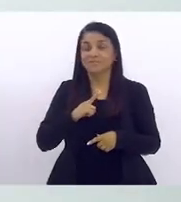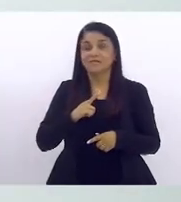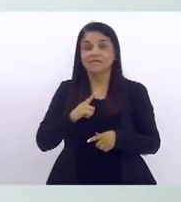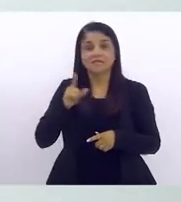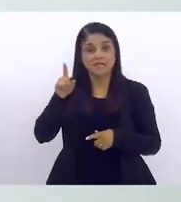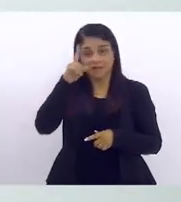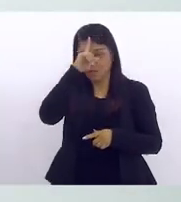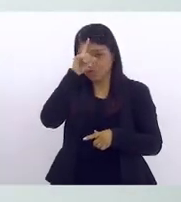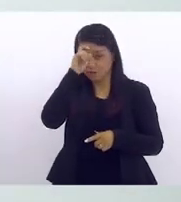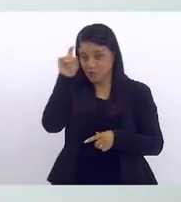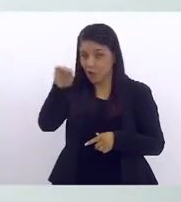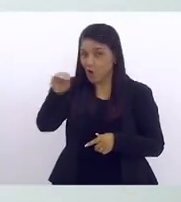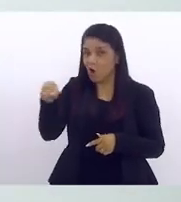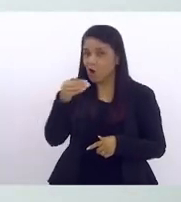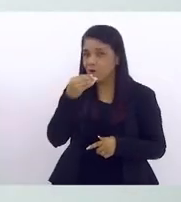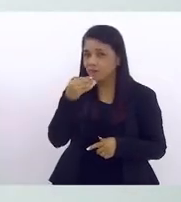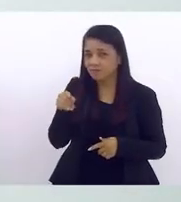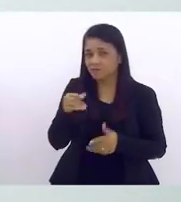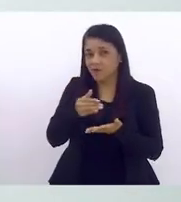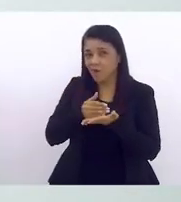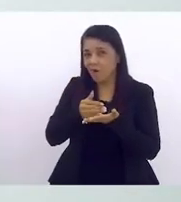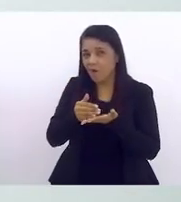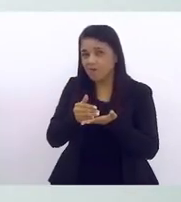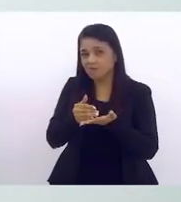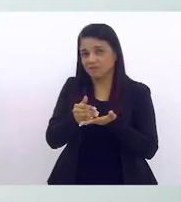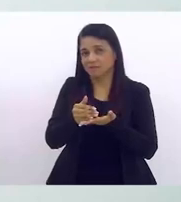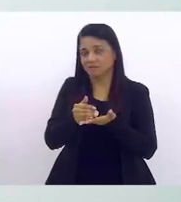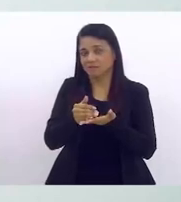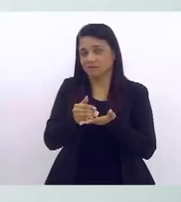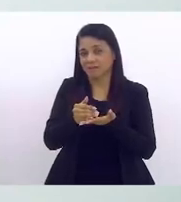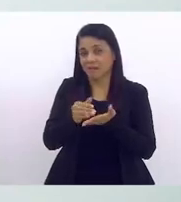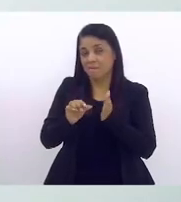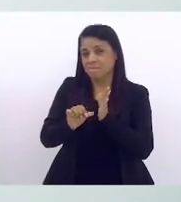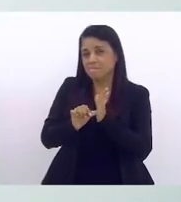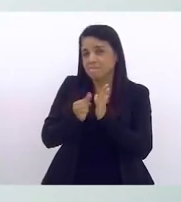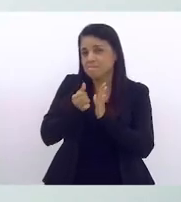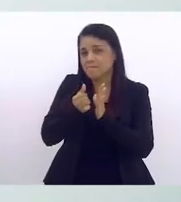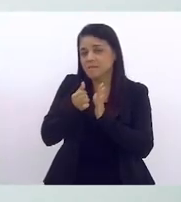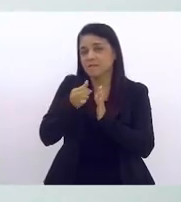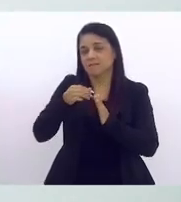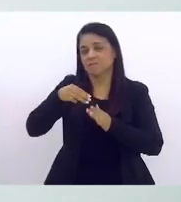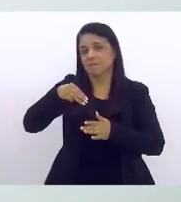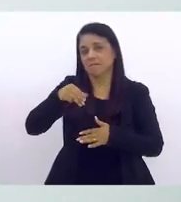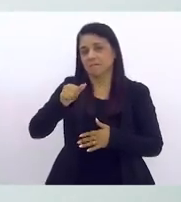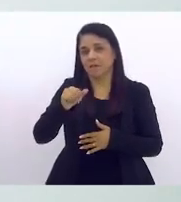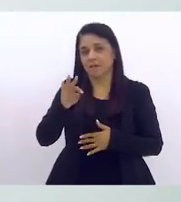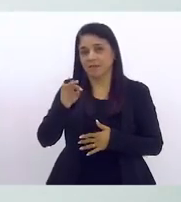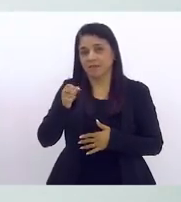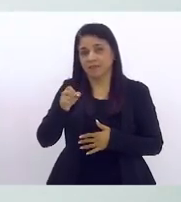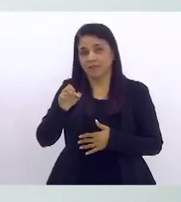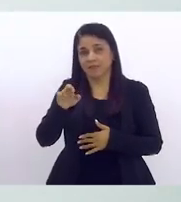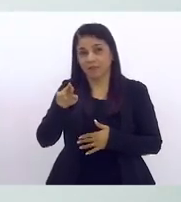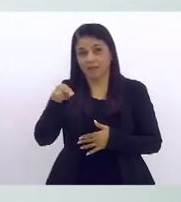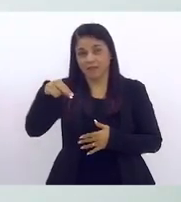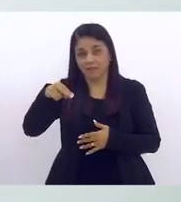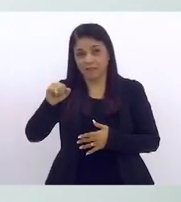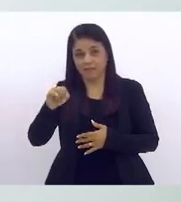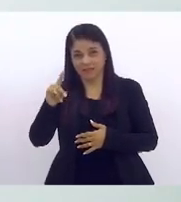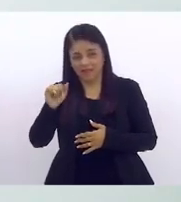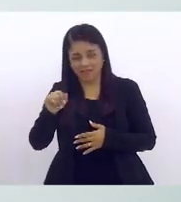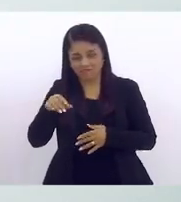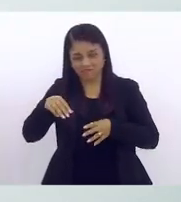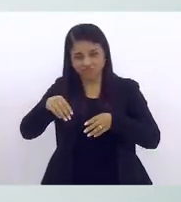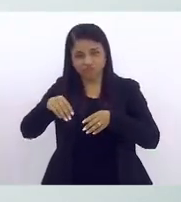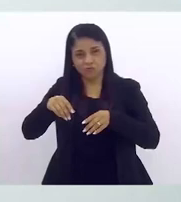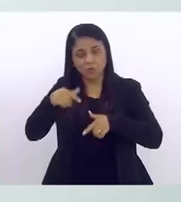tivemos a oportunidade de começar na primeira maternidade, num terreno muito difícil,